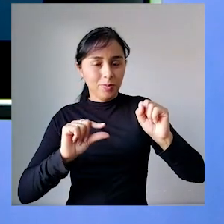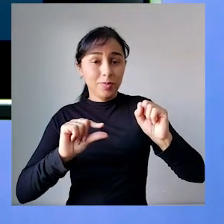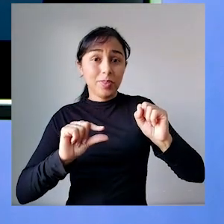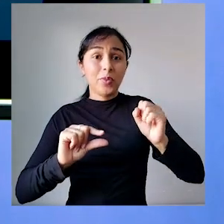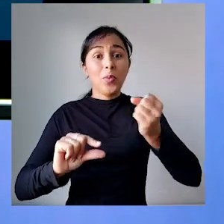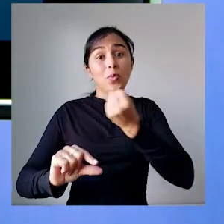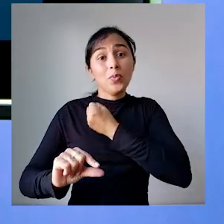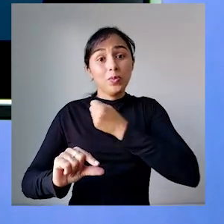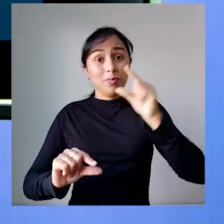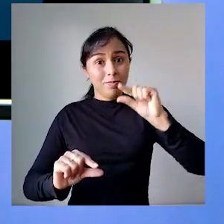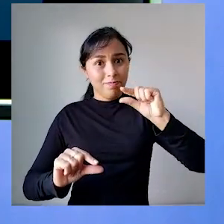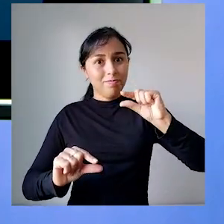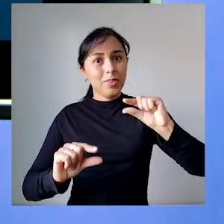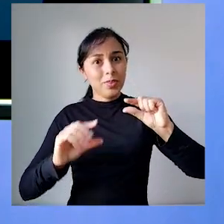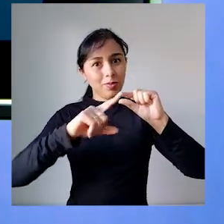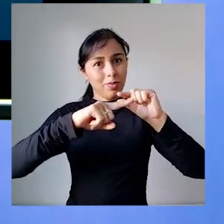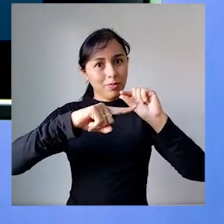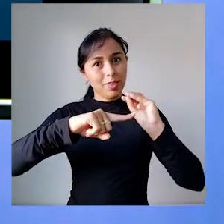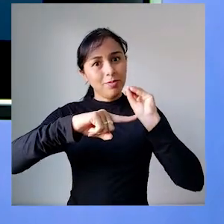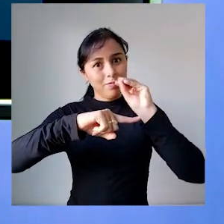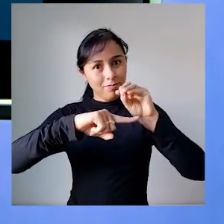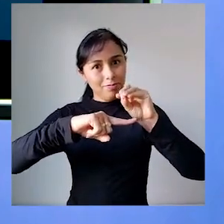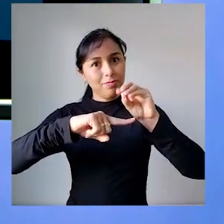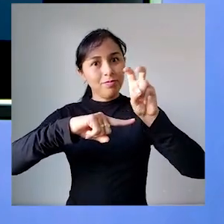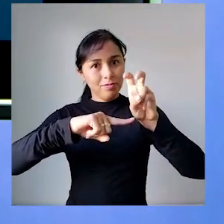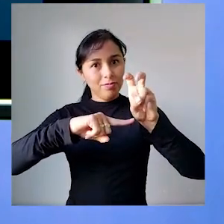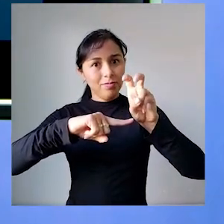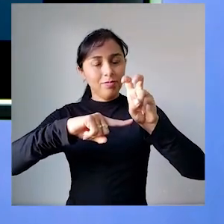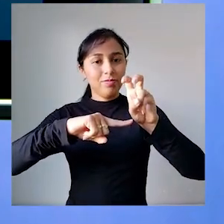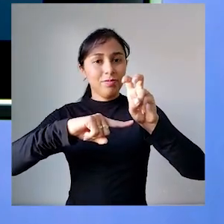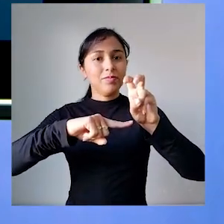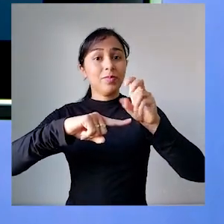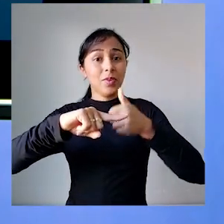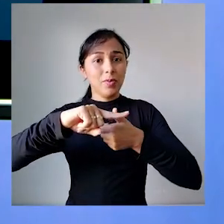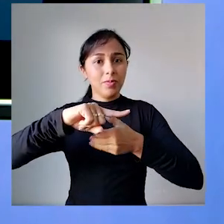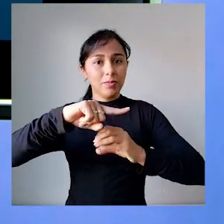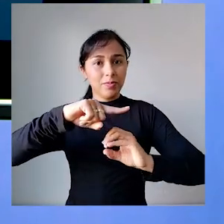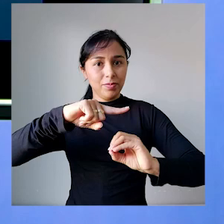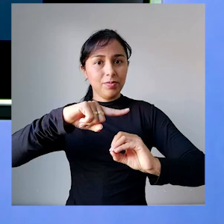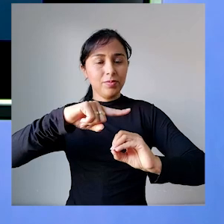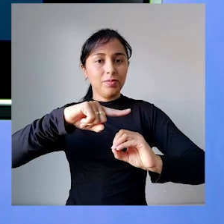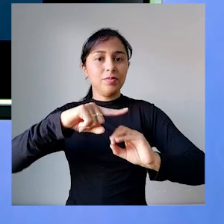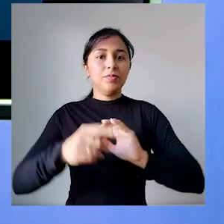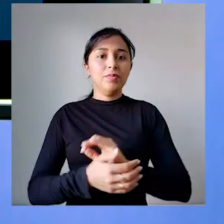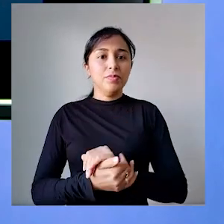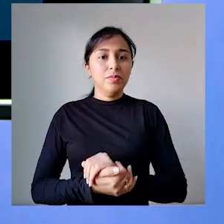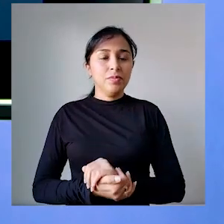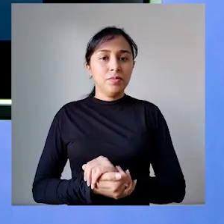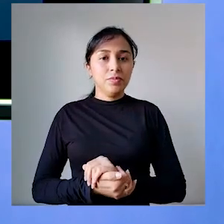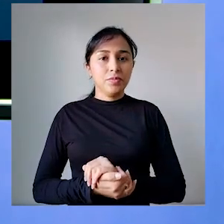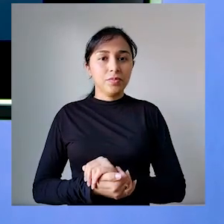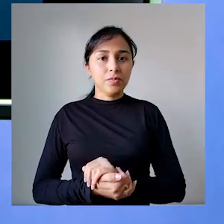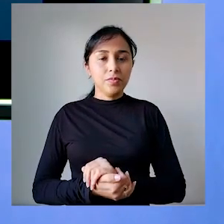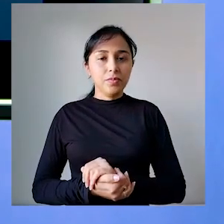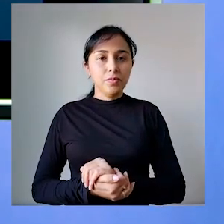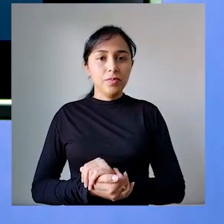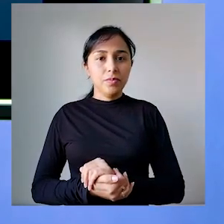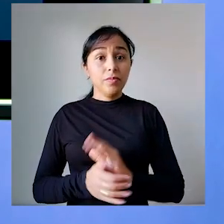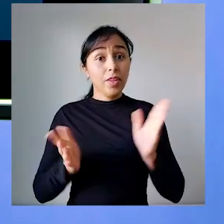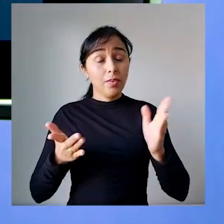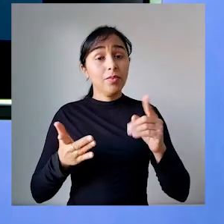para cima. Por isso, o 5 vai ficar em cima e o 10 vai ficar na parte de baixo, dividindo. Então, posso fazer aqui